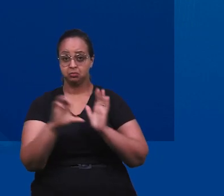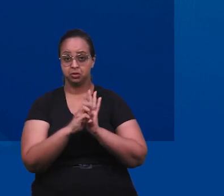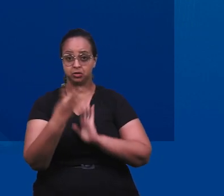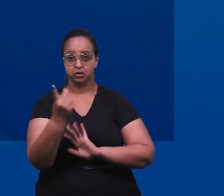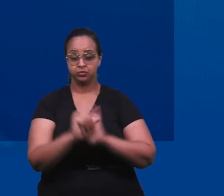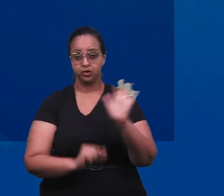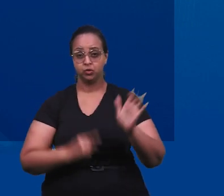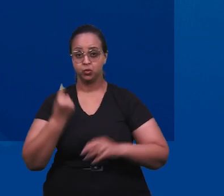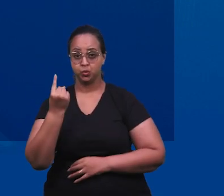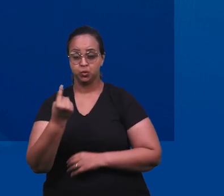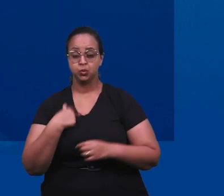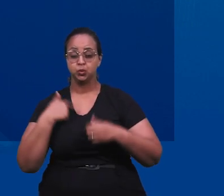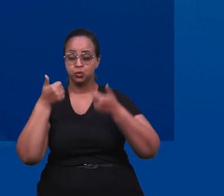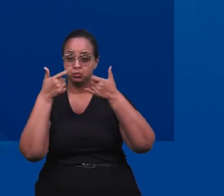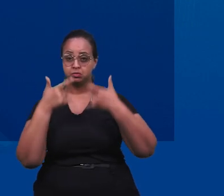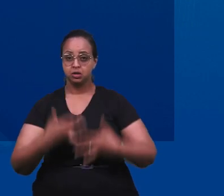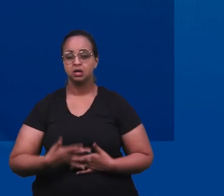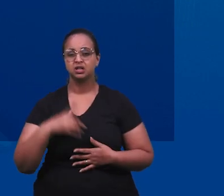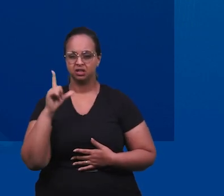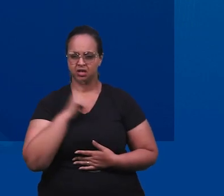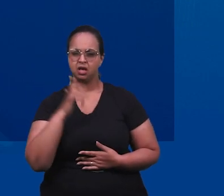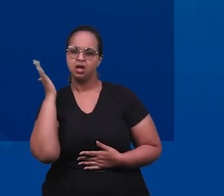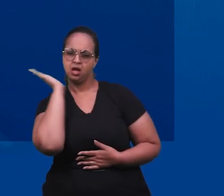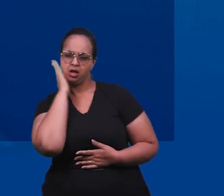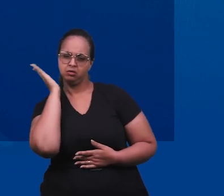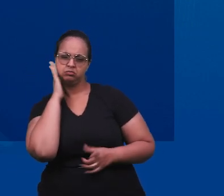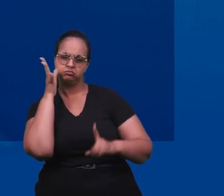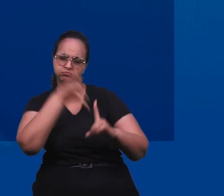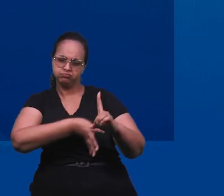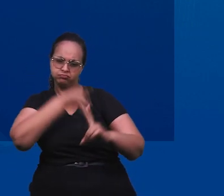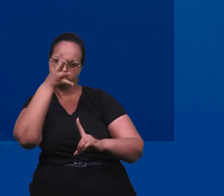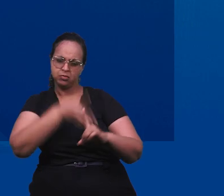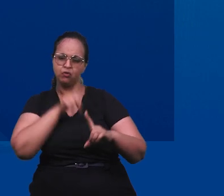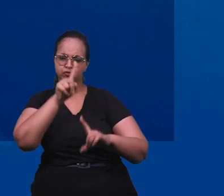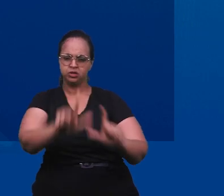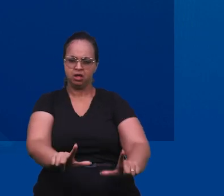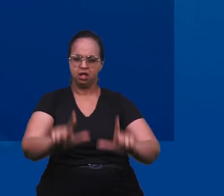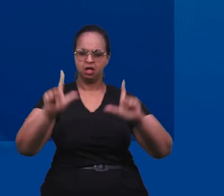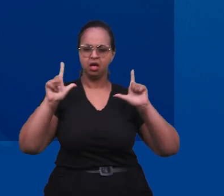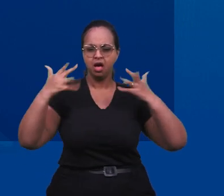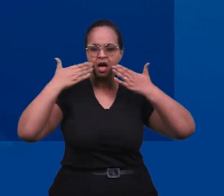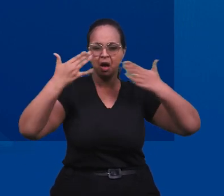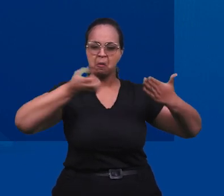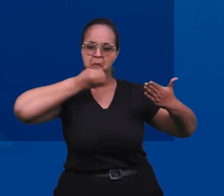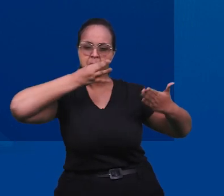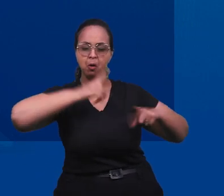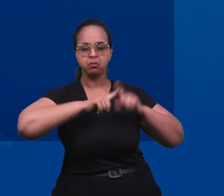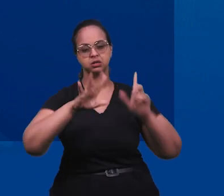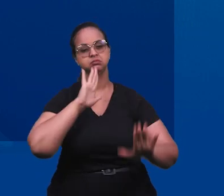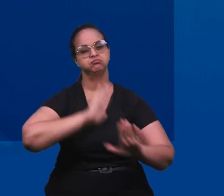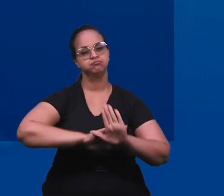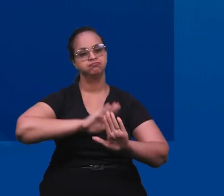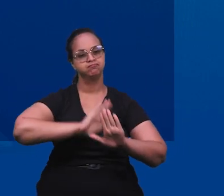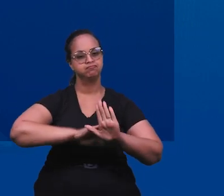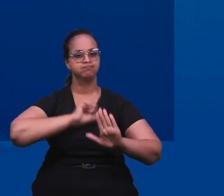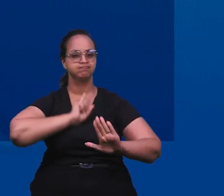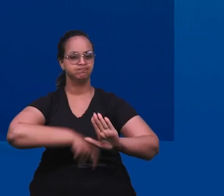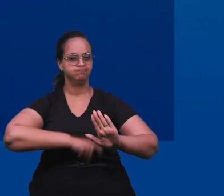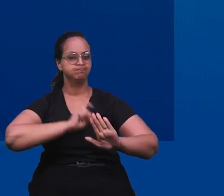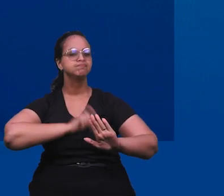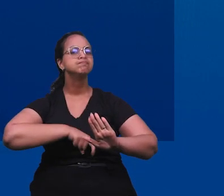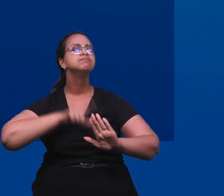de Apocalipse, quando diz: eu sei as tuas obras, que tens nome de que vives e estás morto. Né? Isso se refere